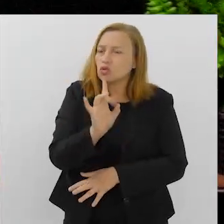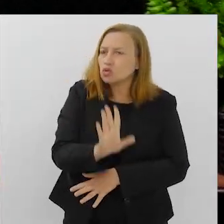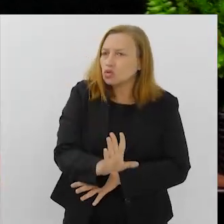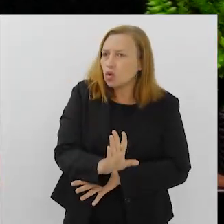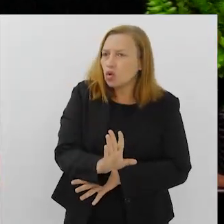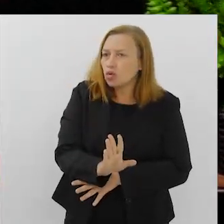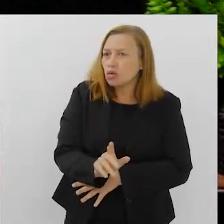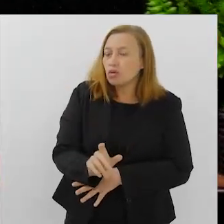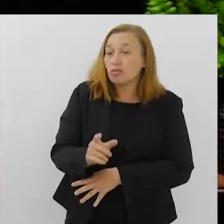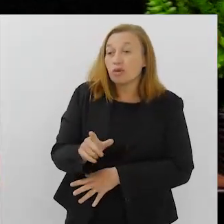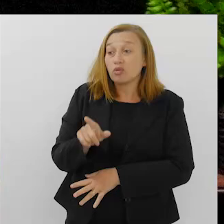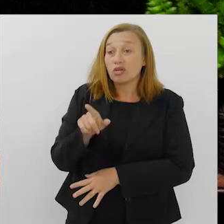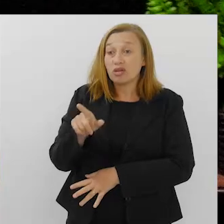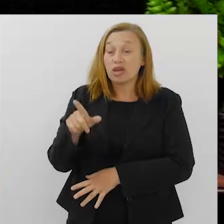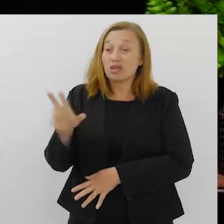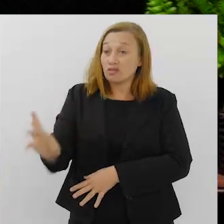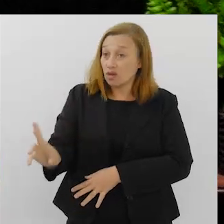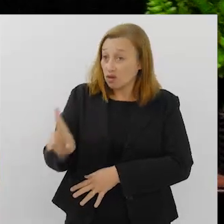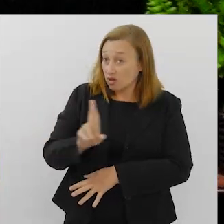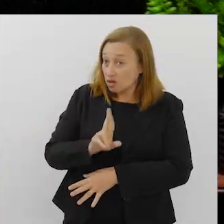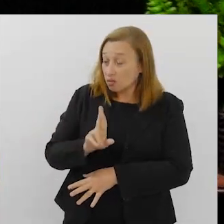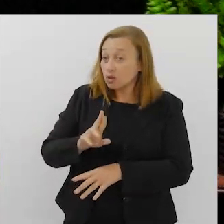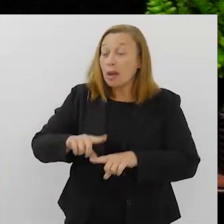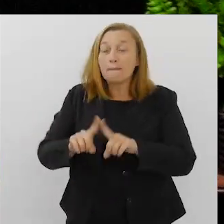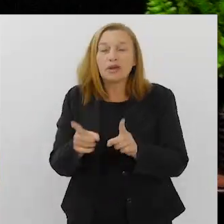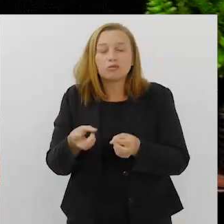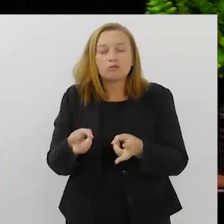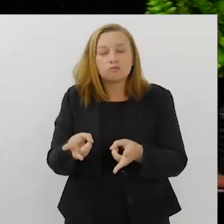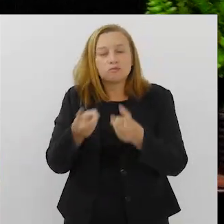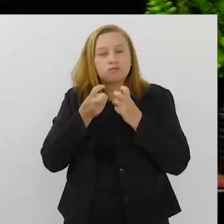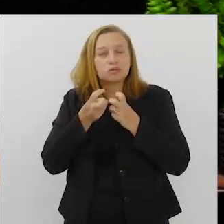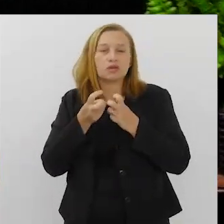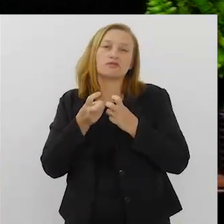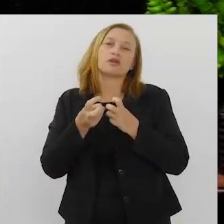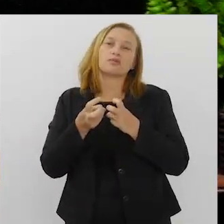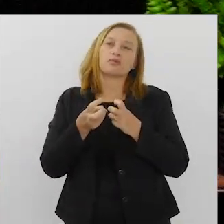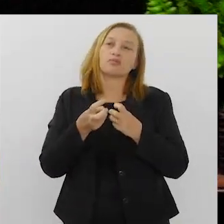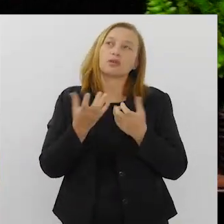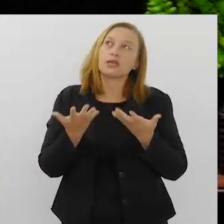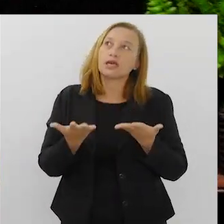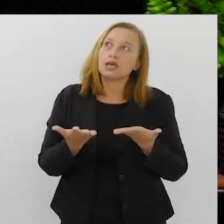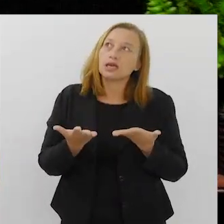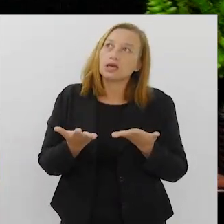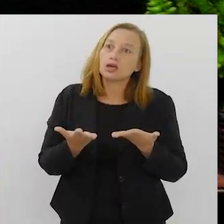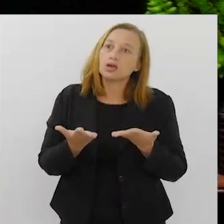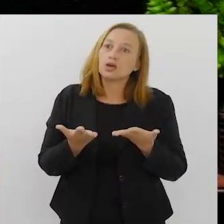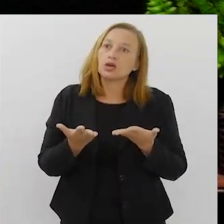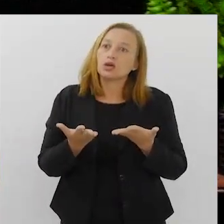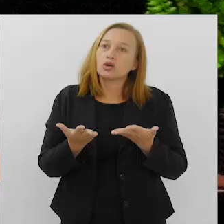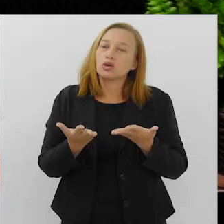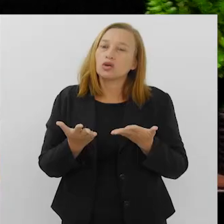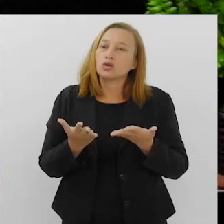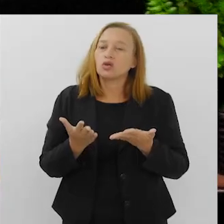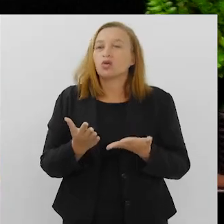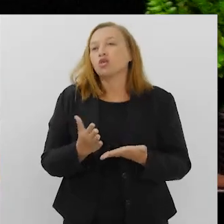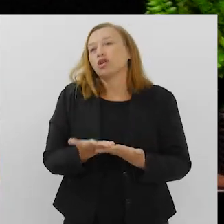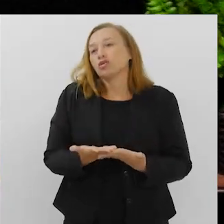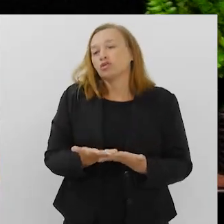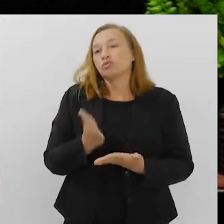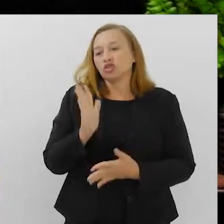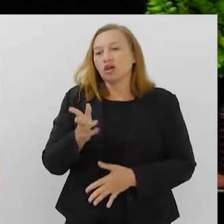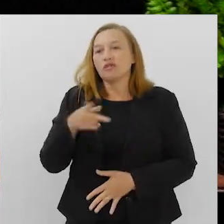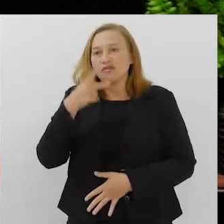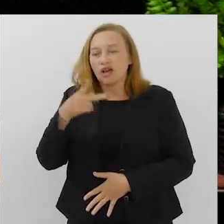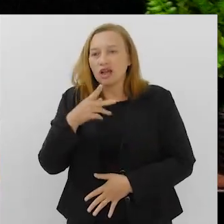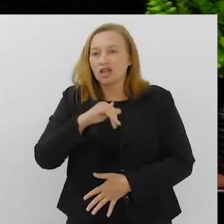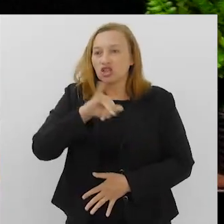só pelo que eles falam, né, mas pelo que a gente observa. Os Jogos Master, como eu